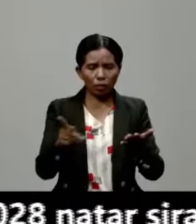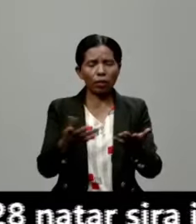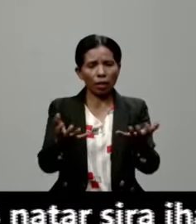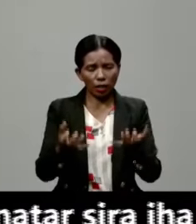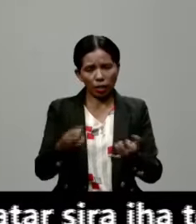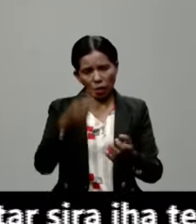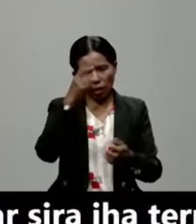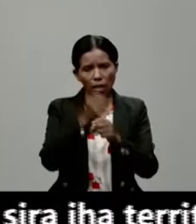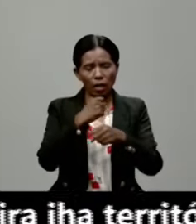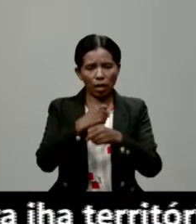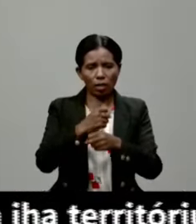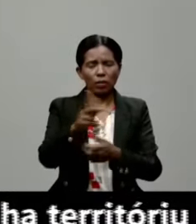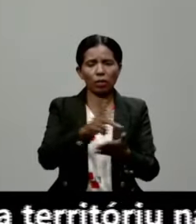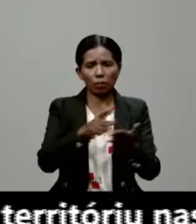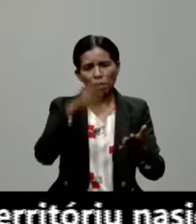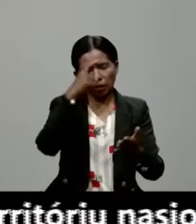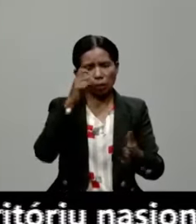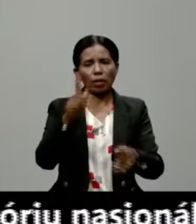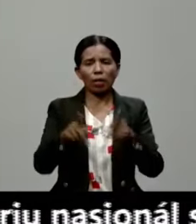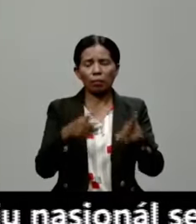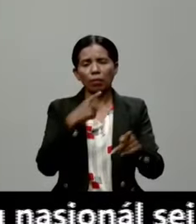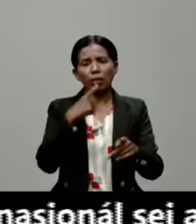é maruma, mas caruca o crime.